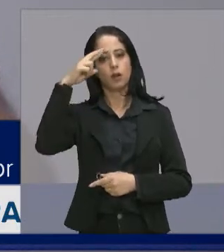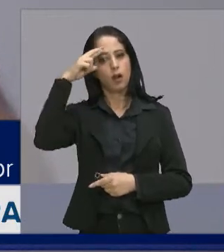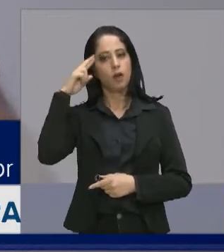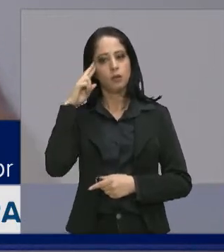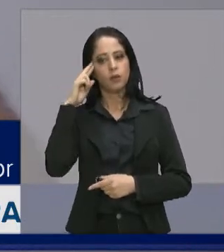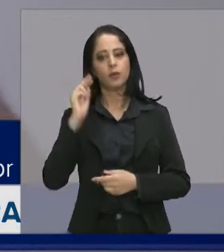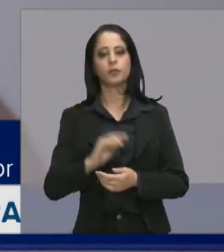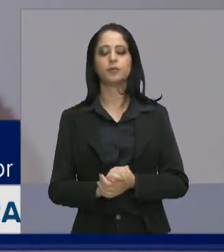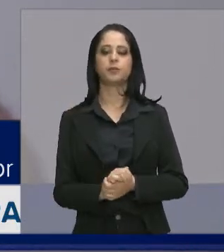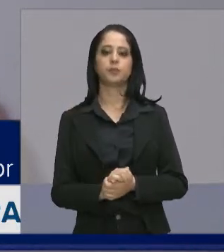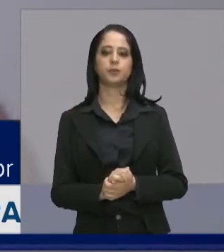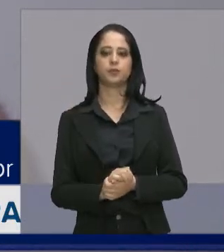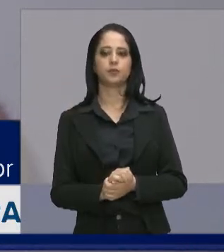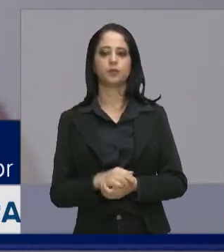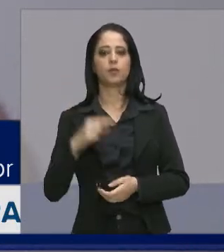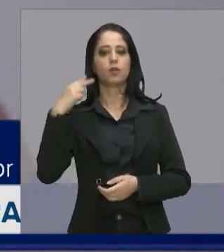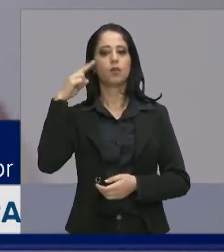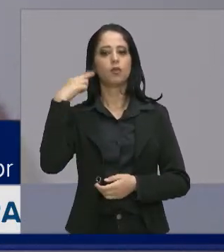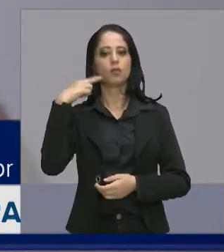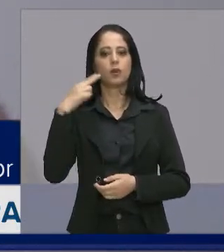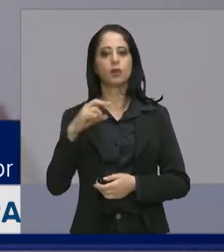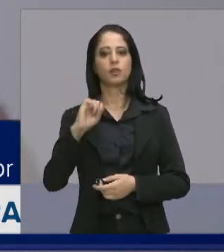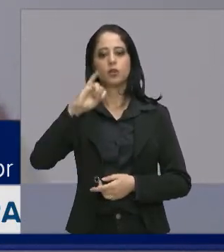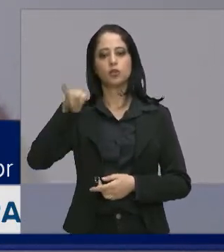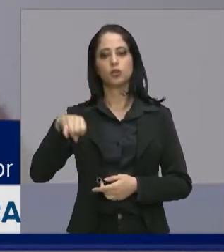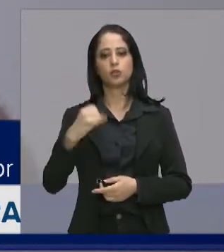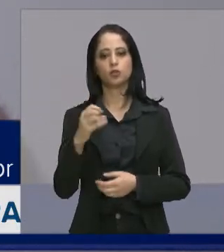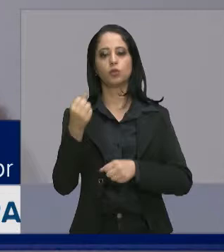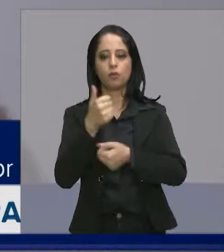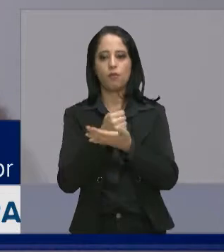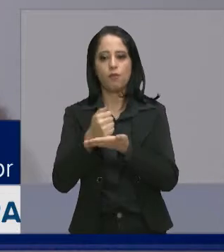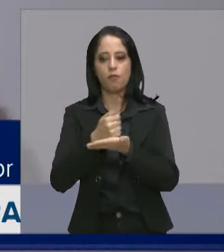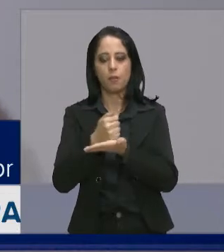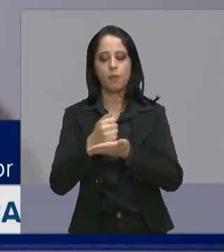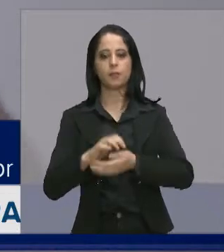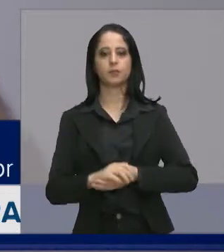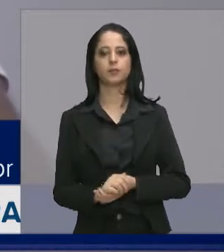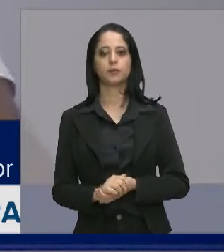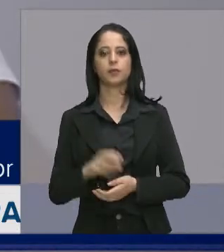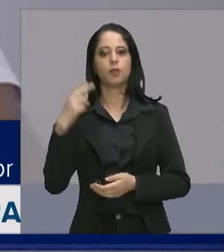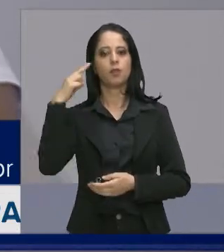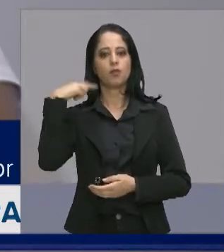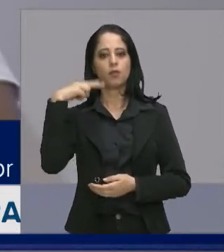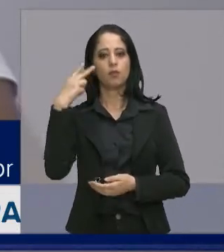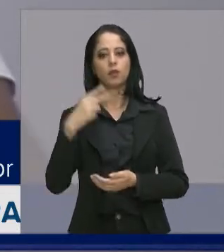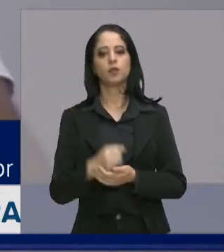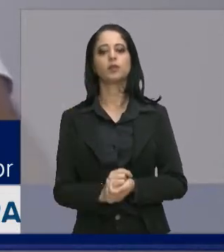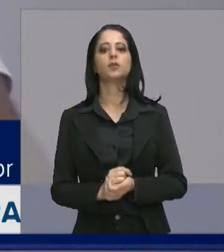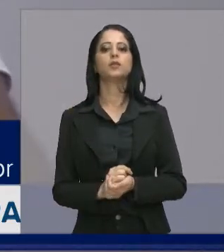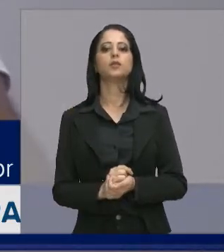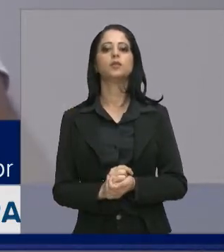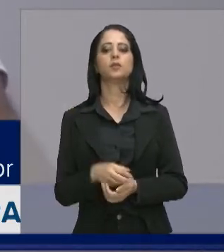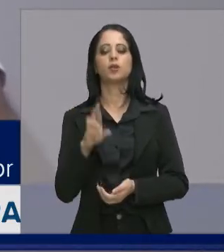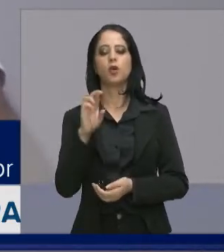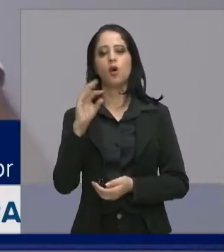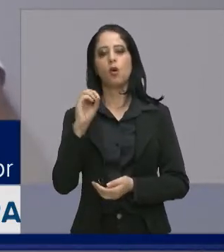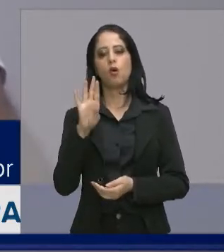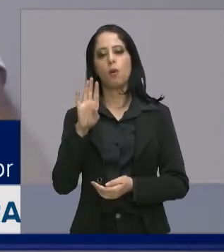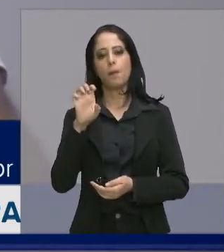Pascucci, vereador Júnior da Farmácia, vereador Roberto do